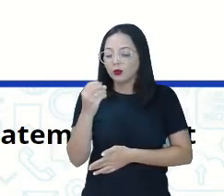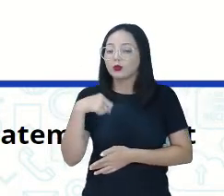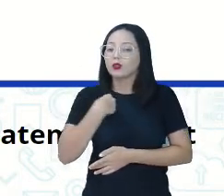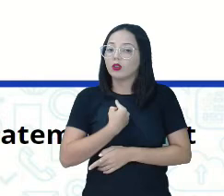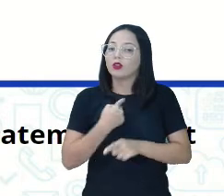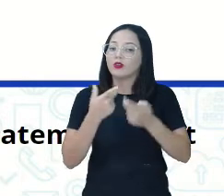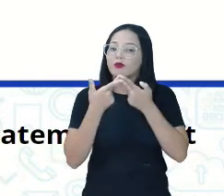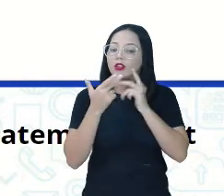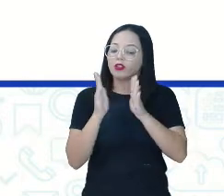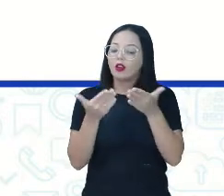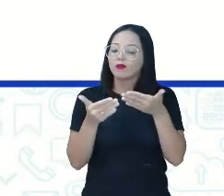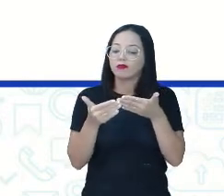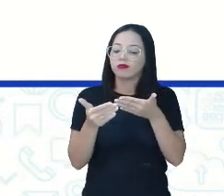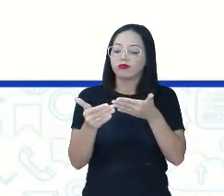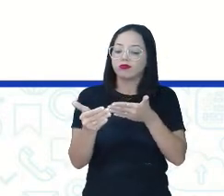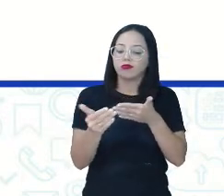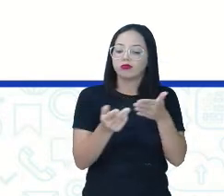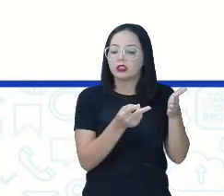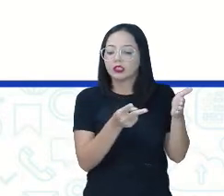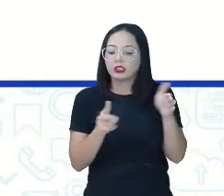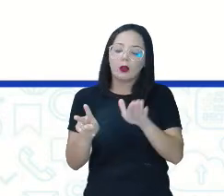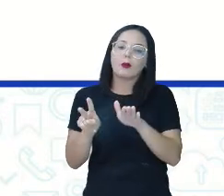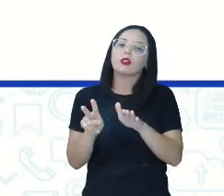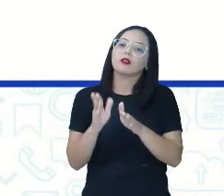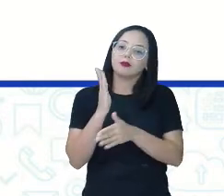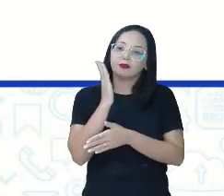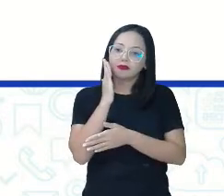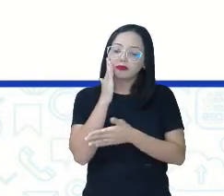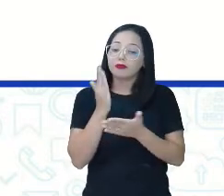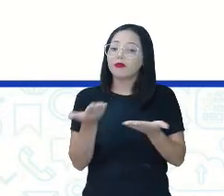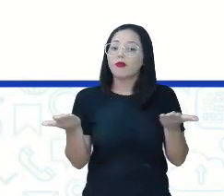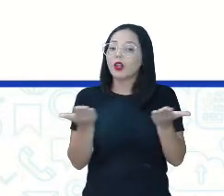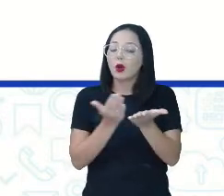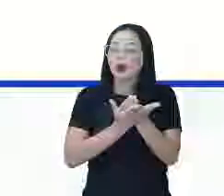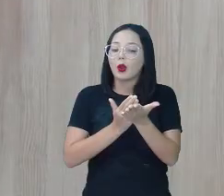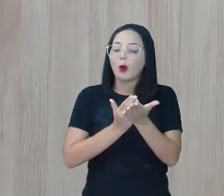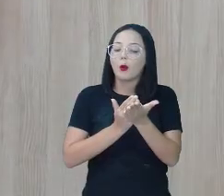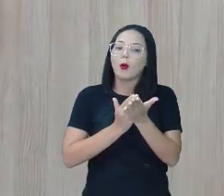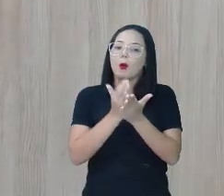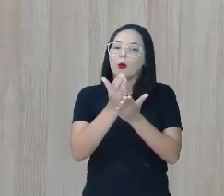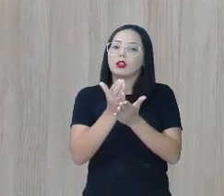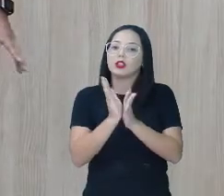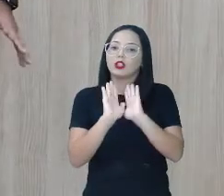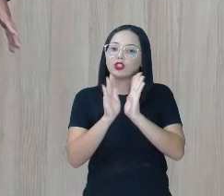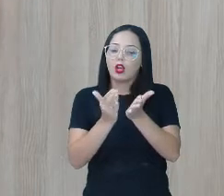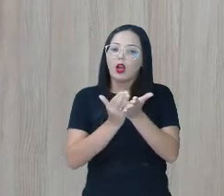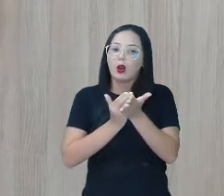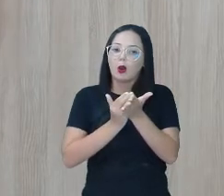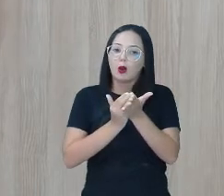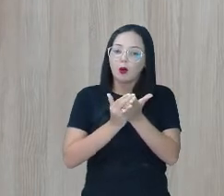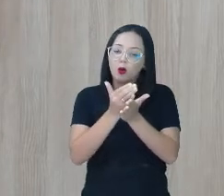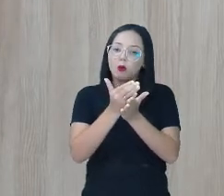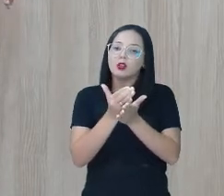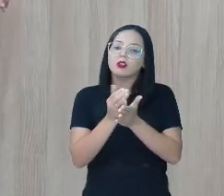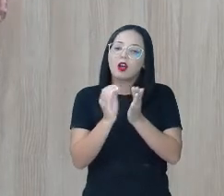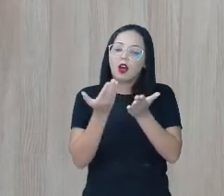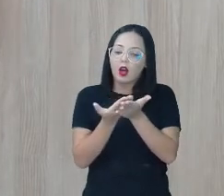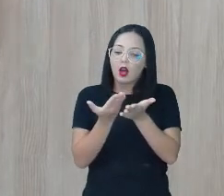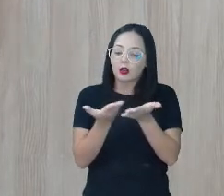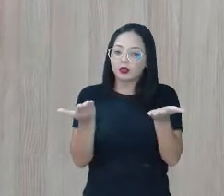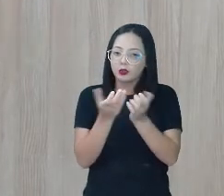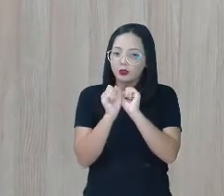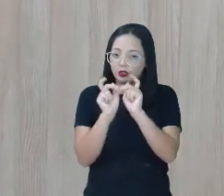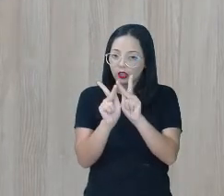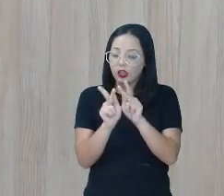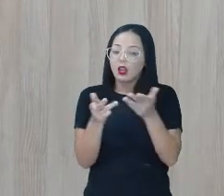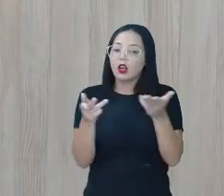também no decorrer da semana, certo? Então, vamos dar início aí, vamos dar o pontapé inicial para essa aula de hoje. Você quer